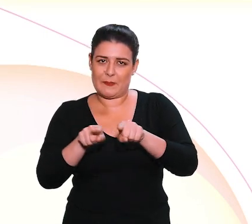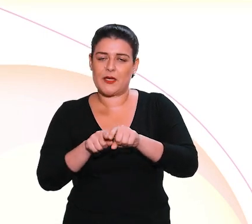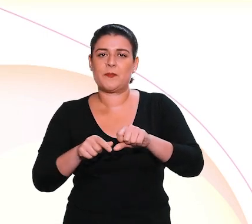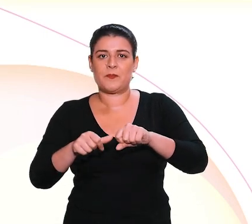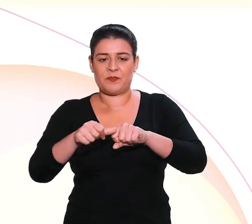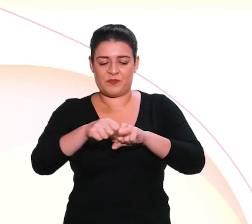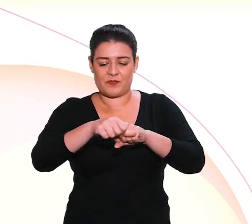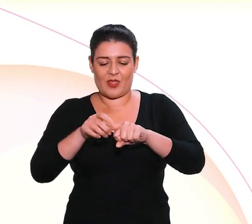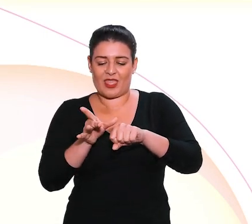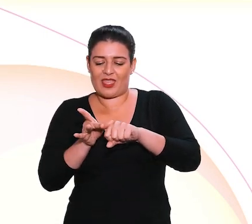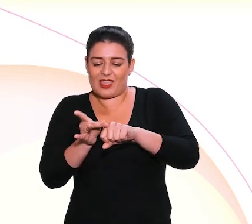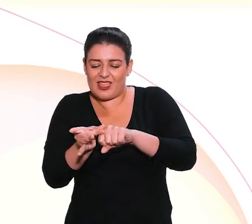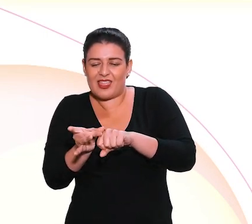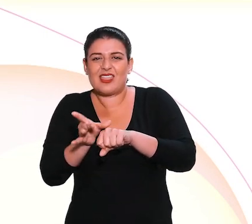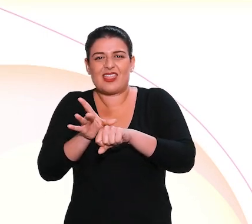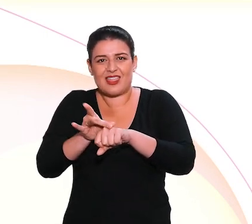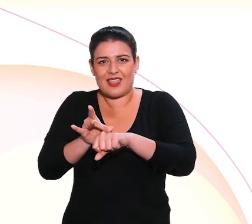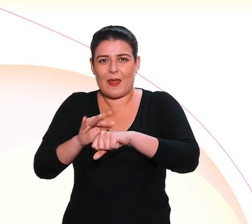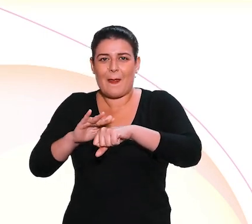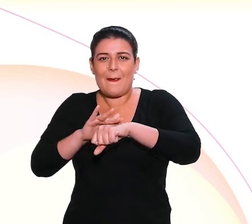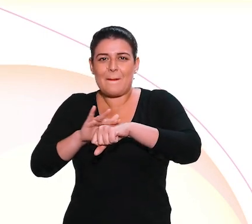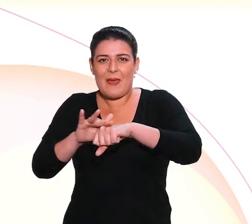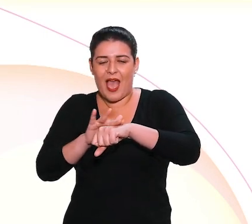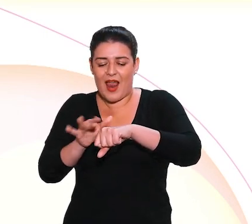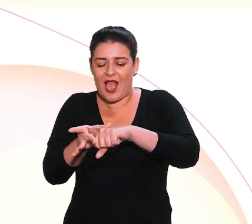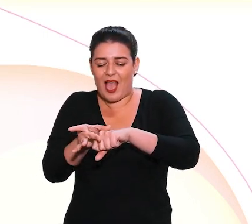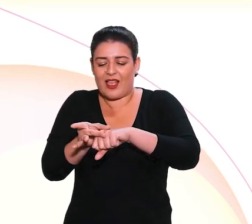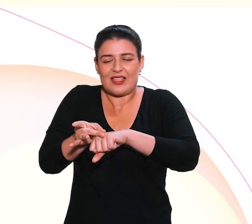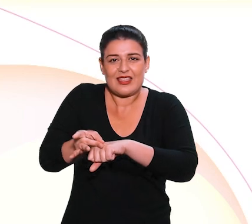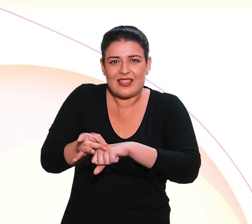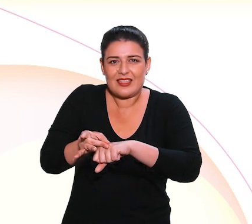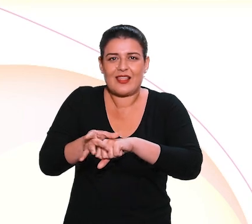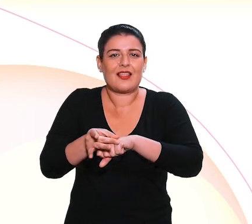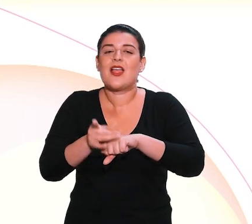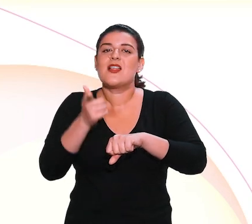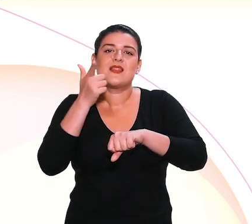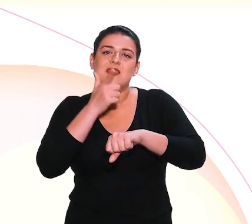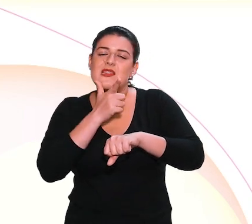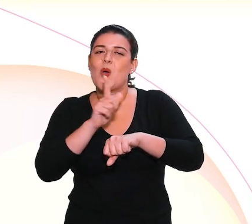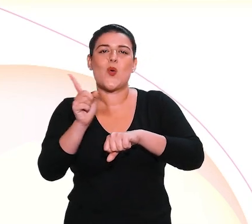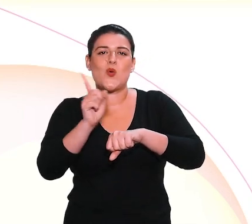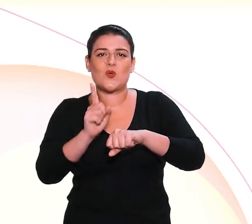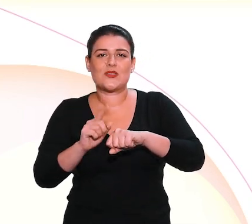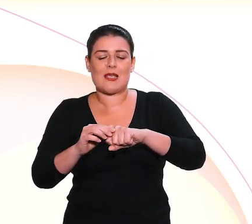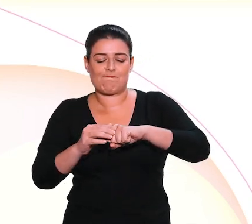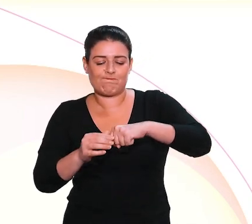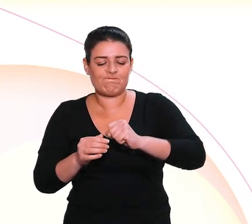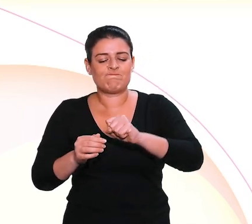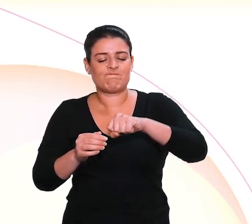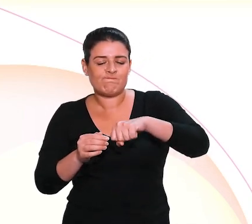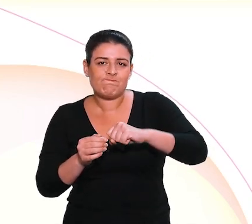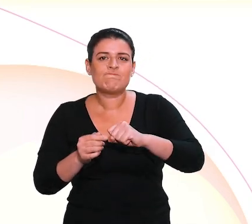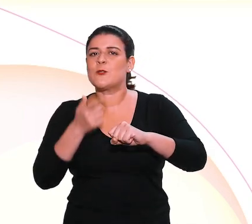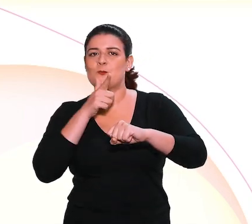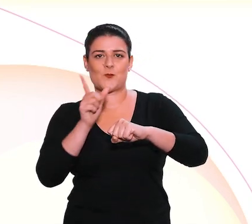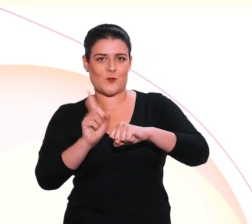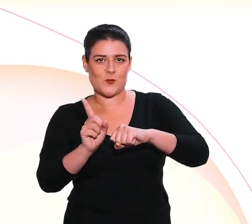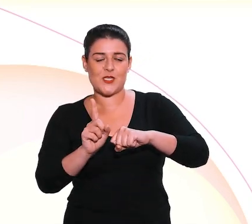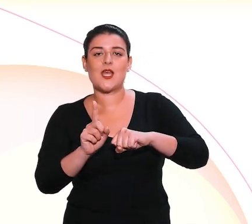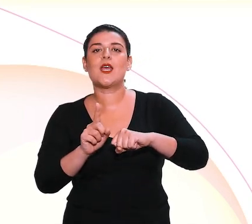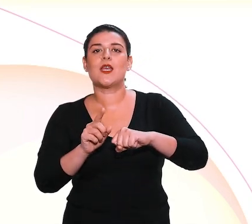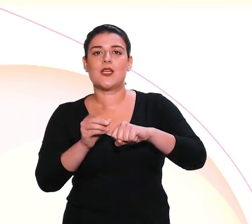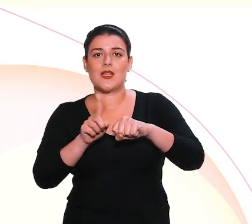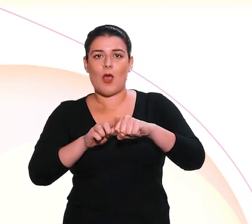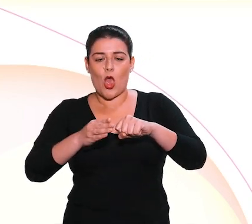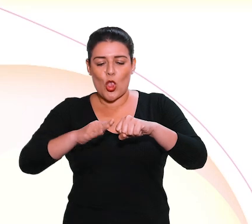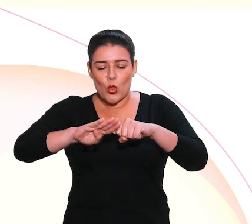cicatrizes aderidas em que a cicatriz fica grudada na pele, você não consegue mobilizar aquele tecido,